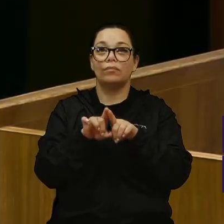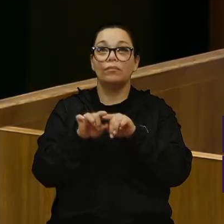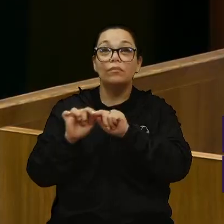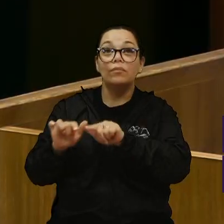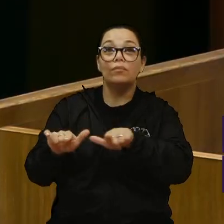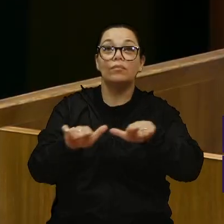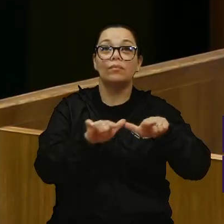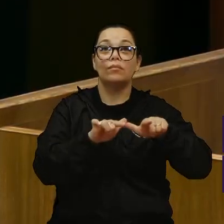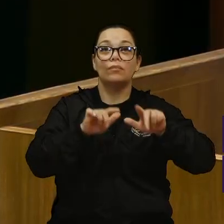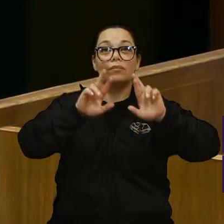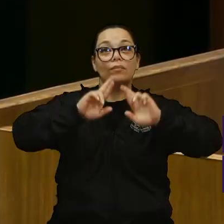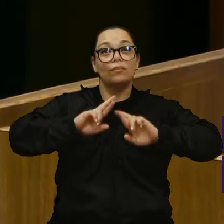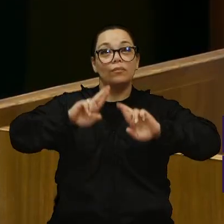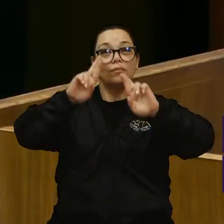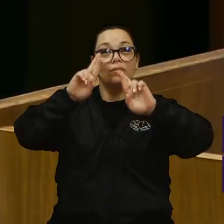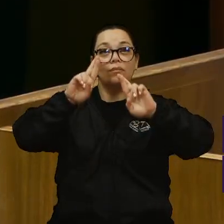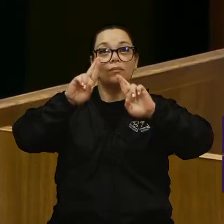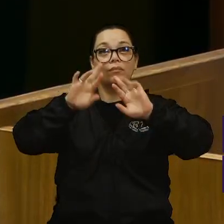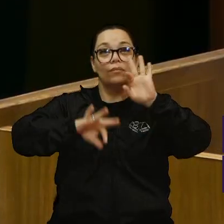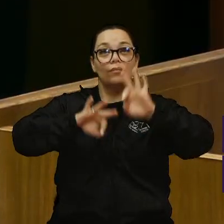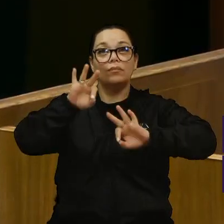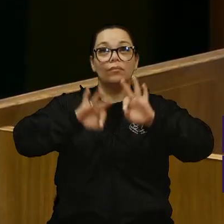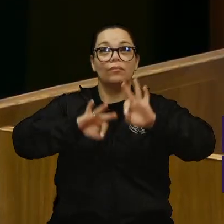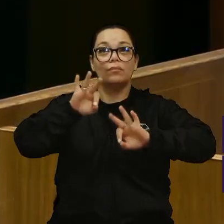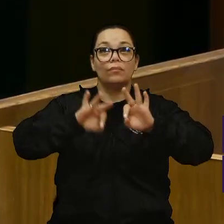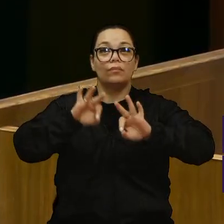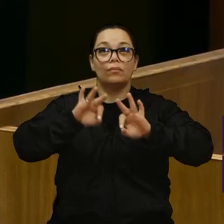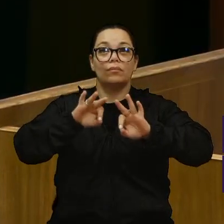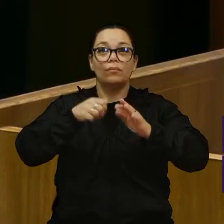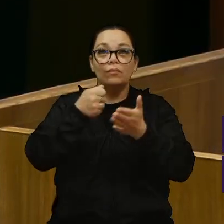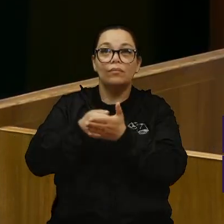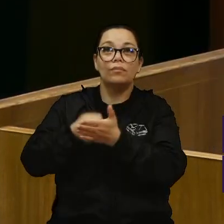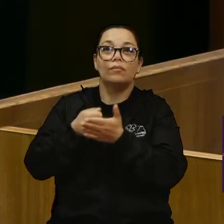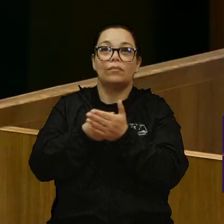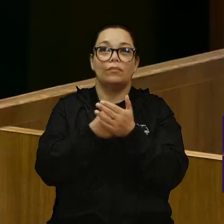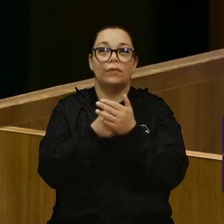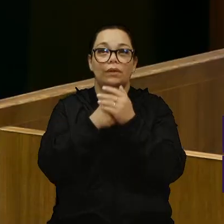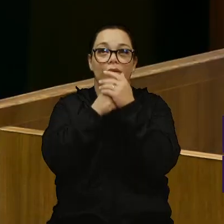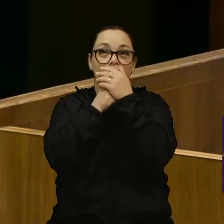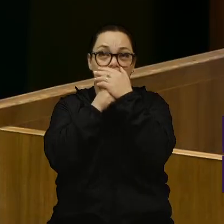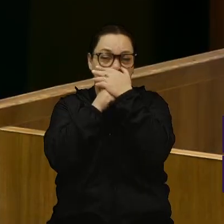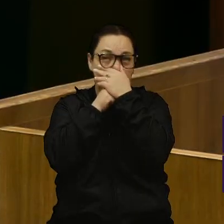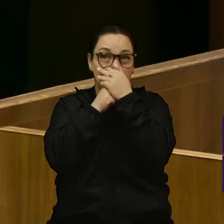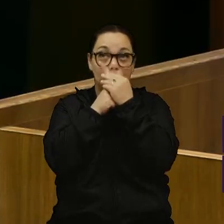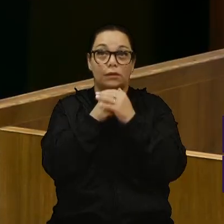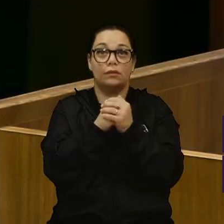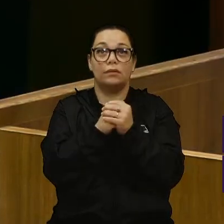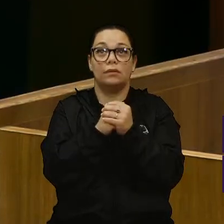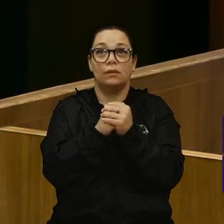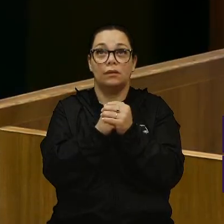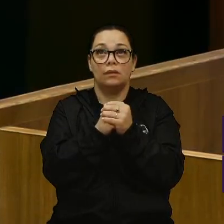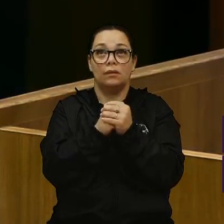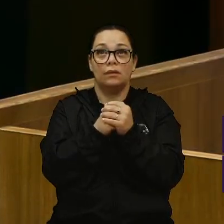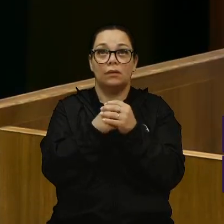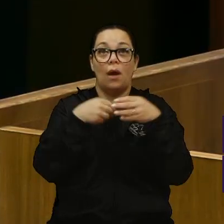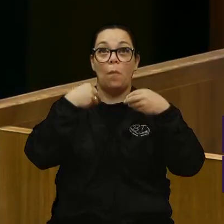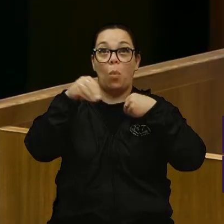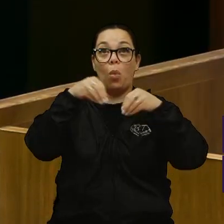de esperançar, de organizar, de resistir. Gente, só tem 100 folhas,